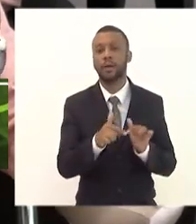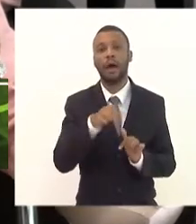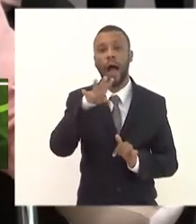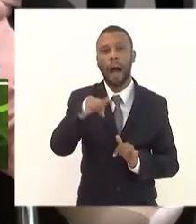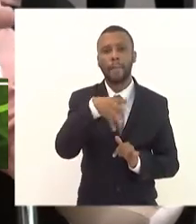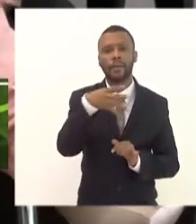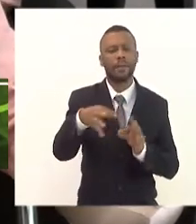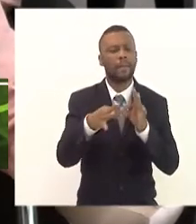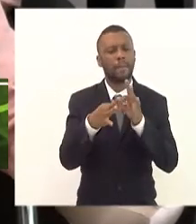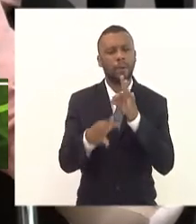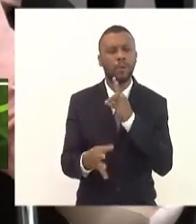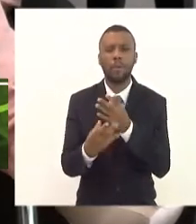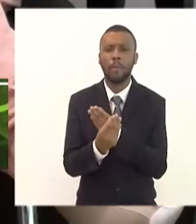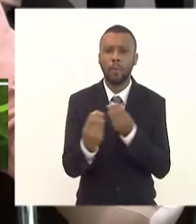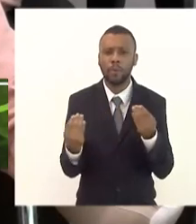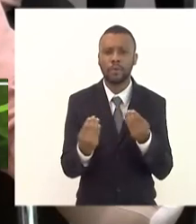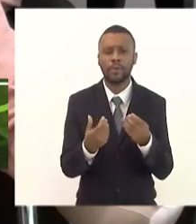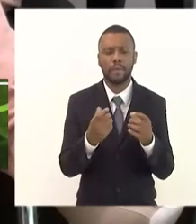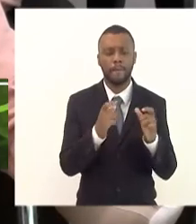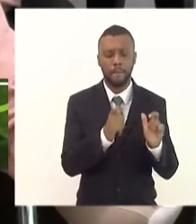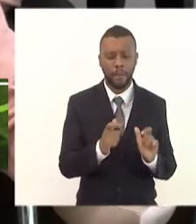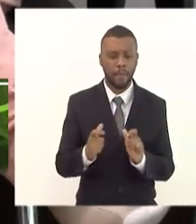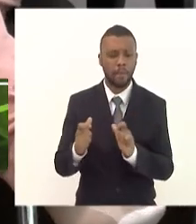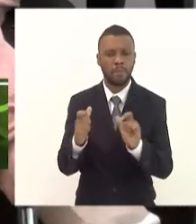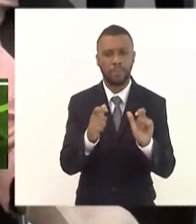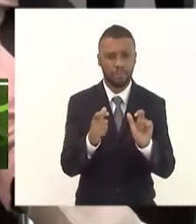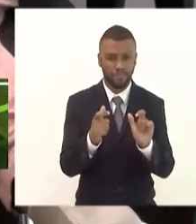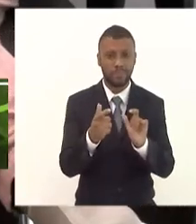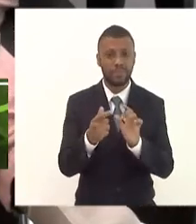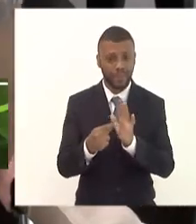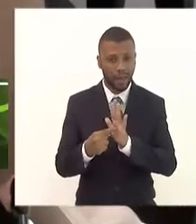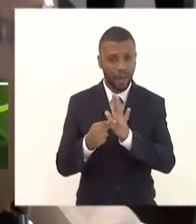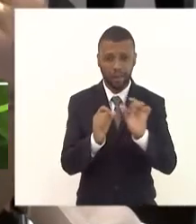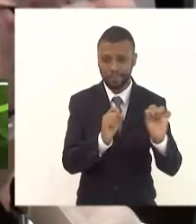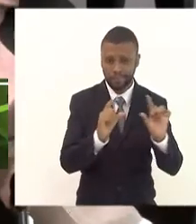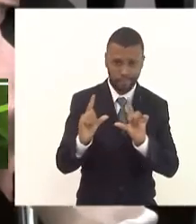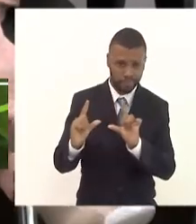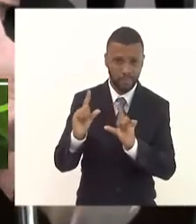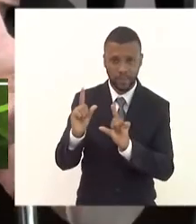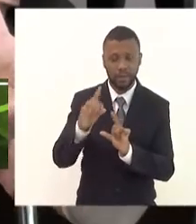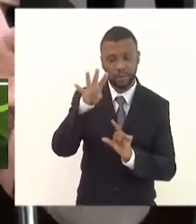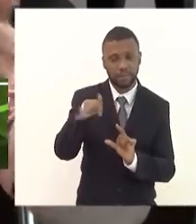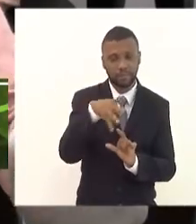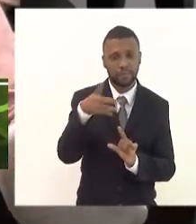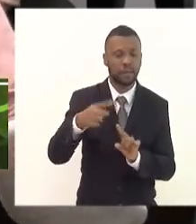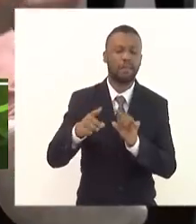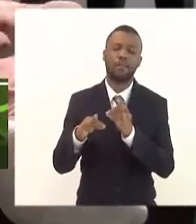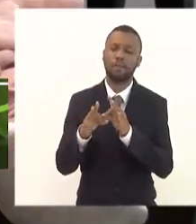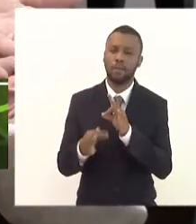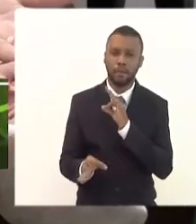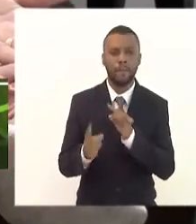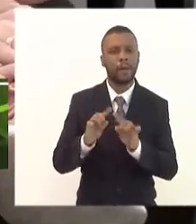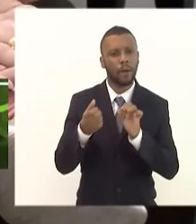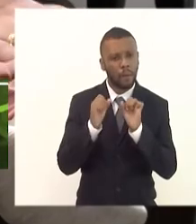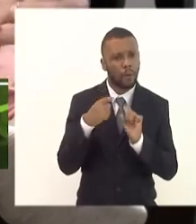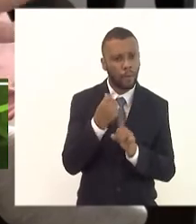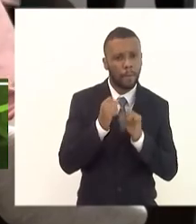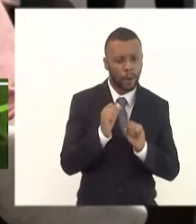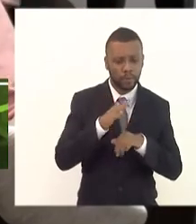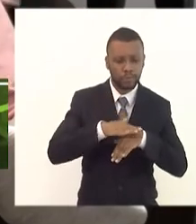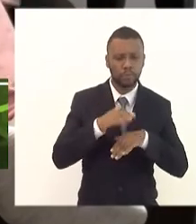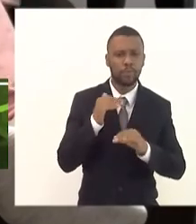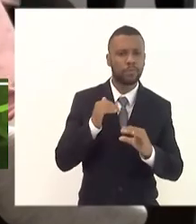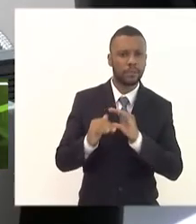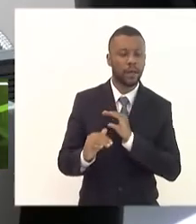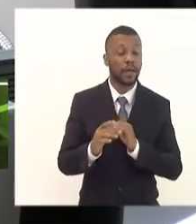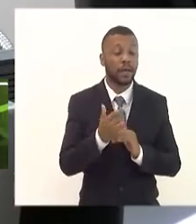são muitos corpos hídricos. Até ia colocar a planilha na apresentação, mas, assim, ia ficar uma não, uma mas eu não... Mas a gente já pode até mandar... Mas não tô, eu não